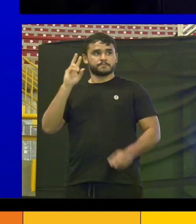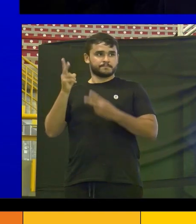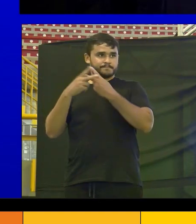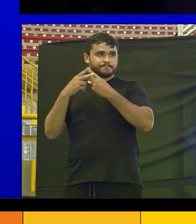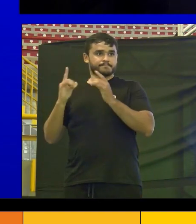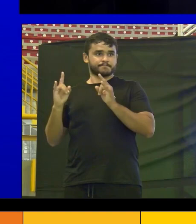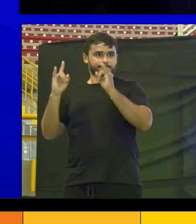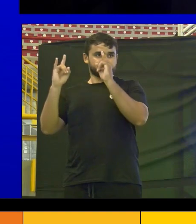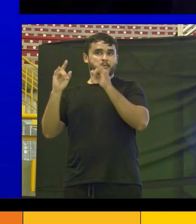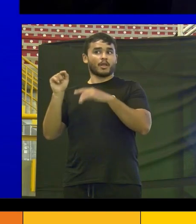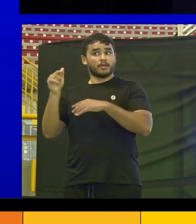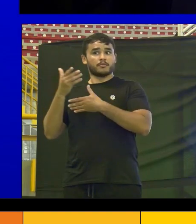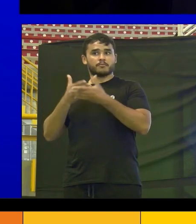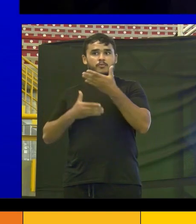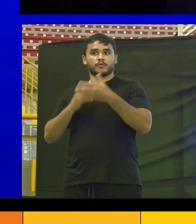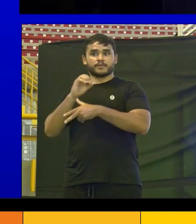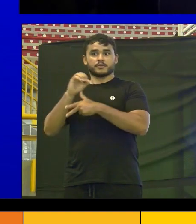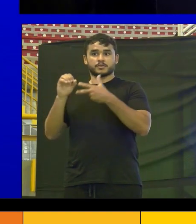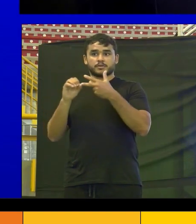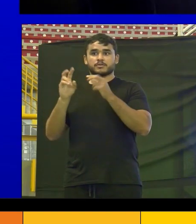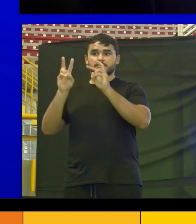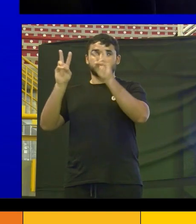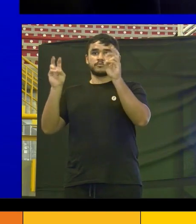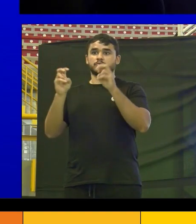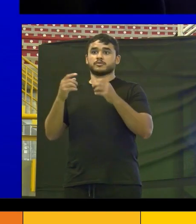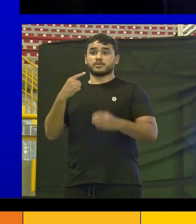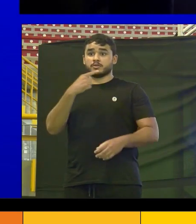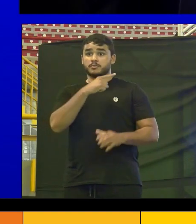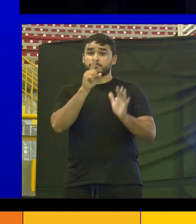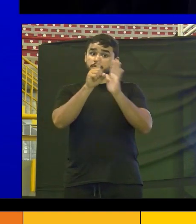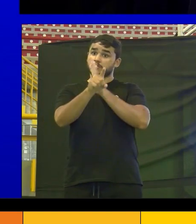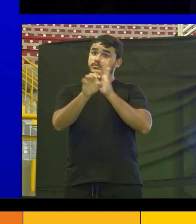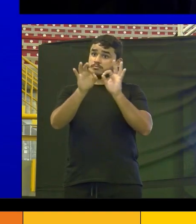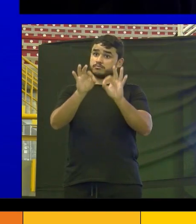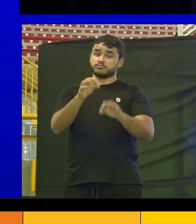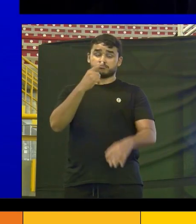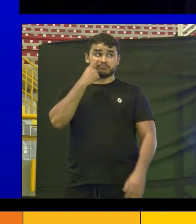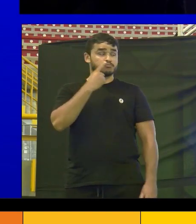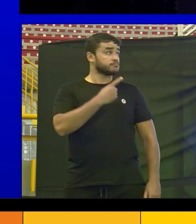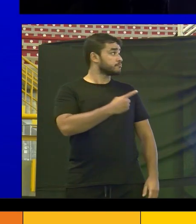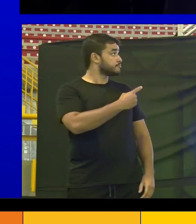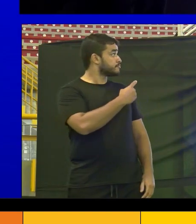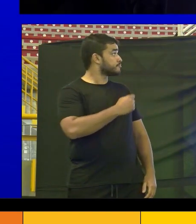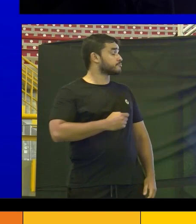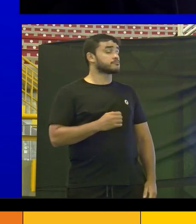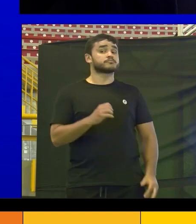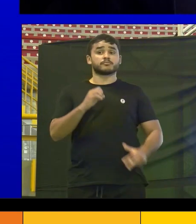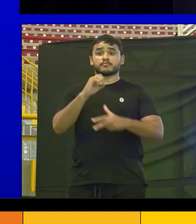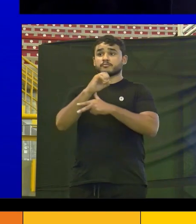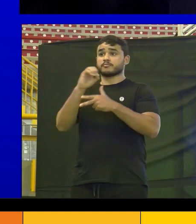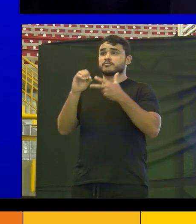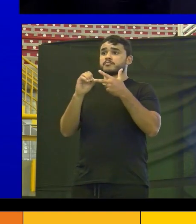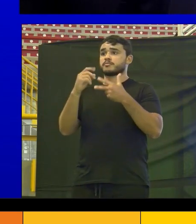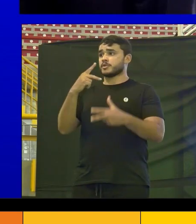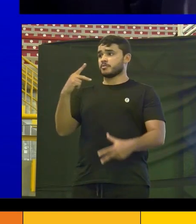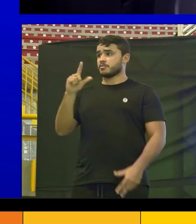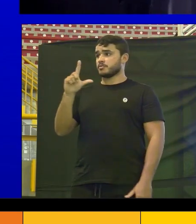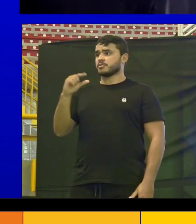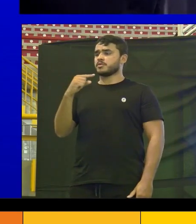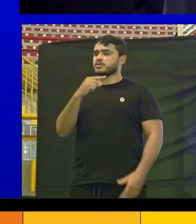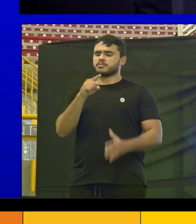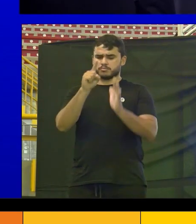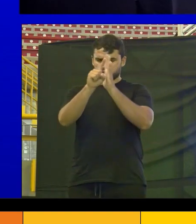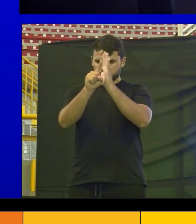muito importante que você conheça essas questões. Eu costumo dizer que, não somente eu, a